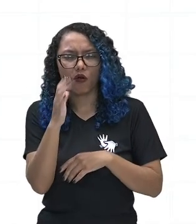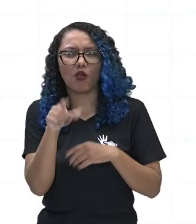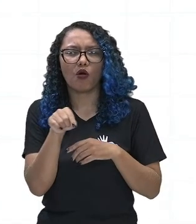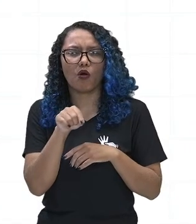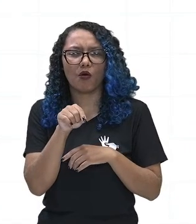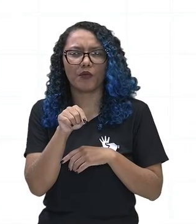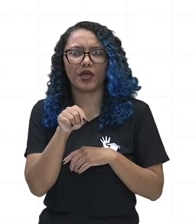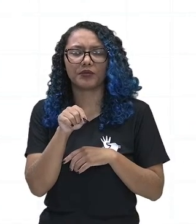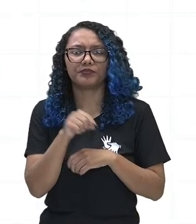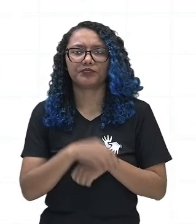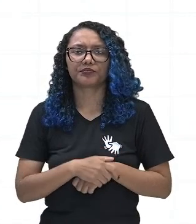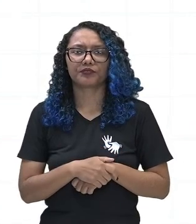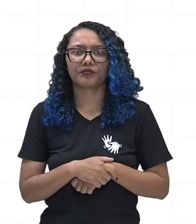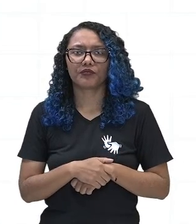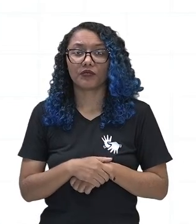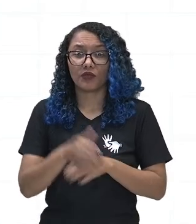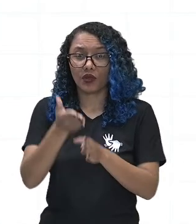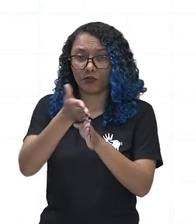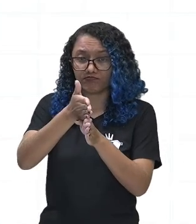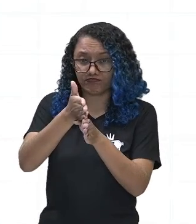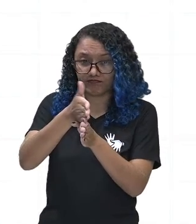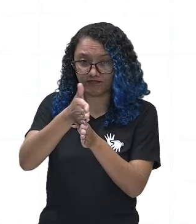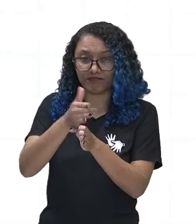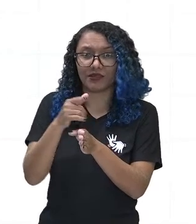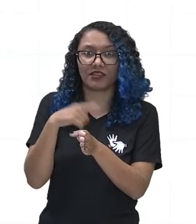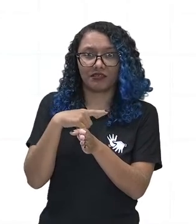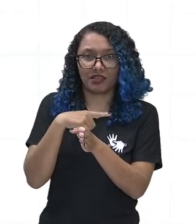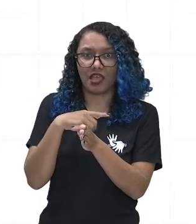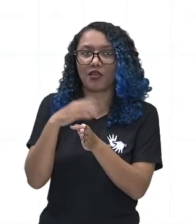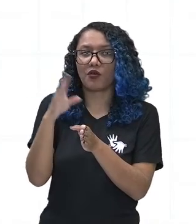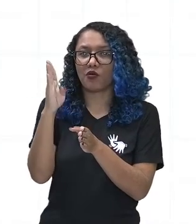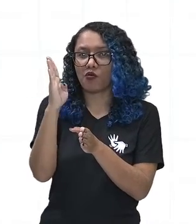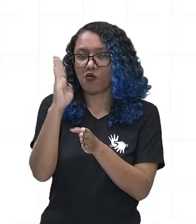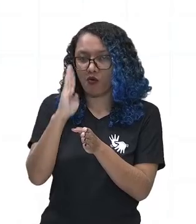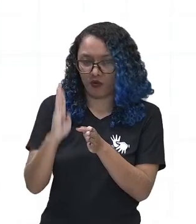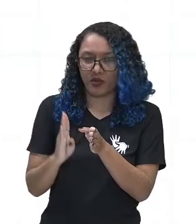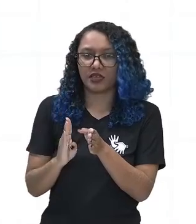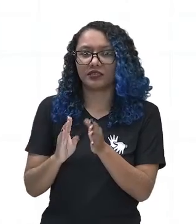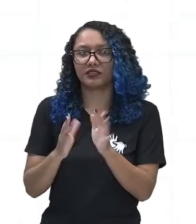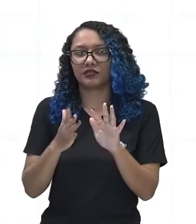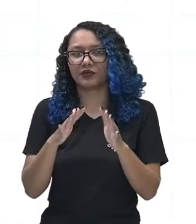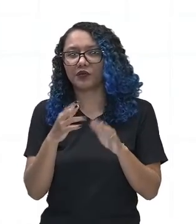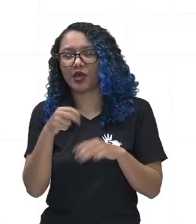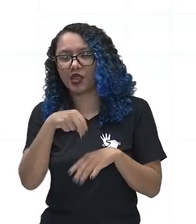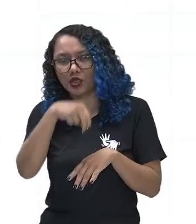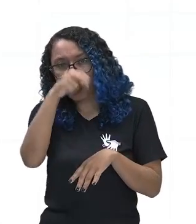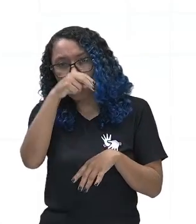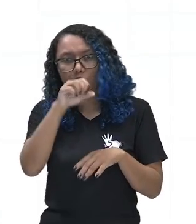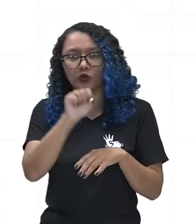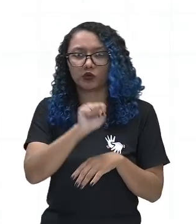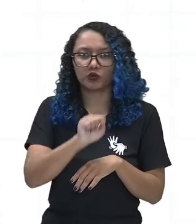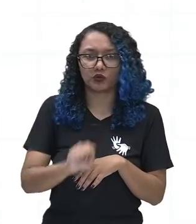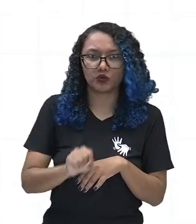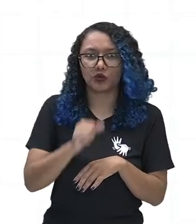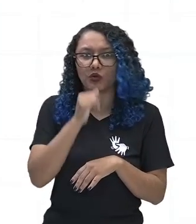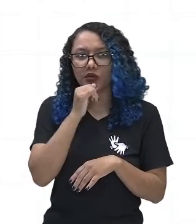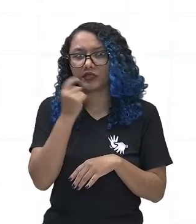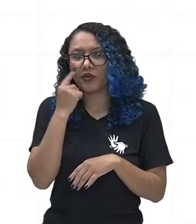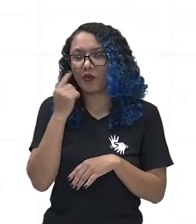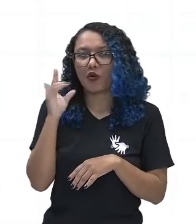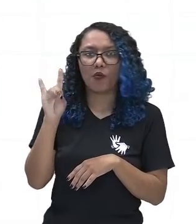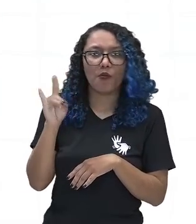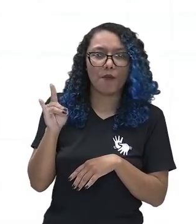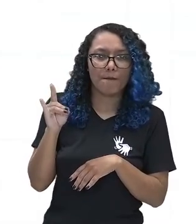fazendo fronteira aí com o nosso país, tá bom? Seja mais ao norte ou mais ao sul, como é o caso aí da